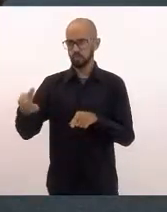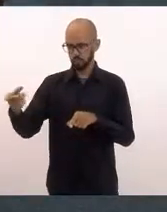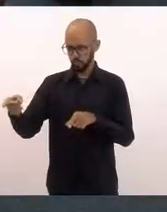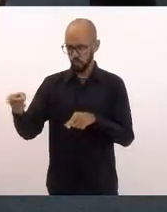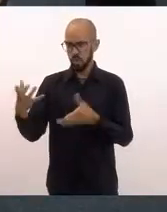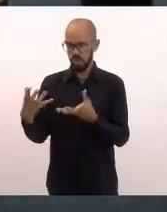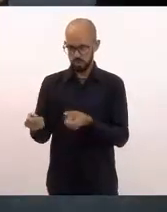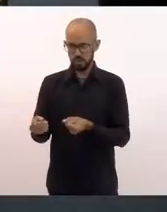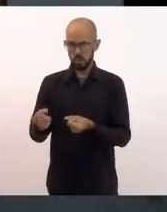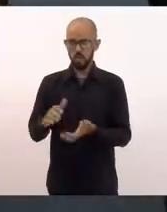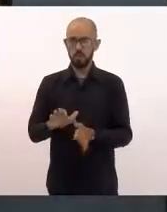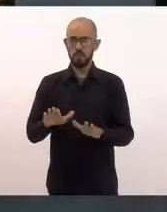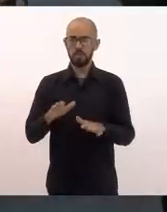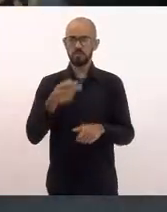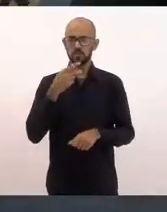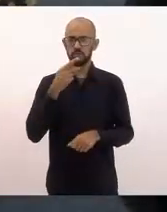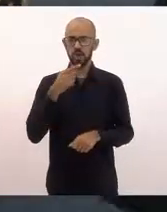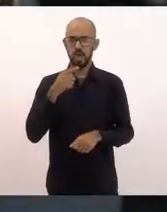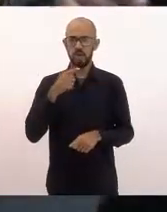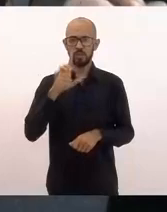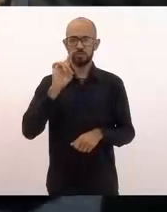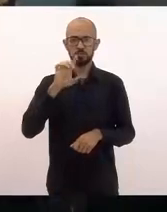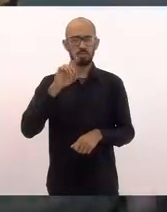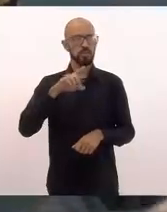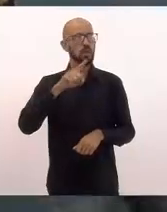agora eu quero falar especial com vocês.